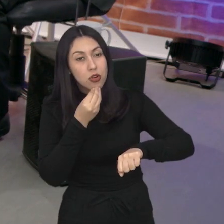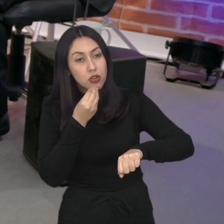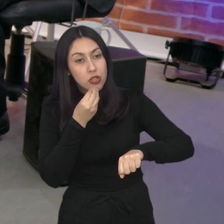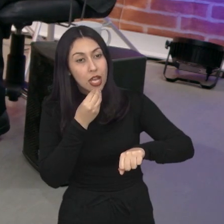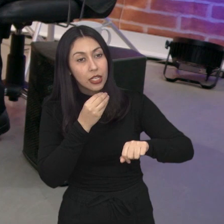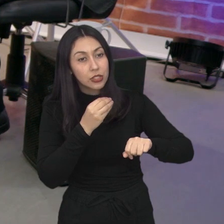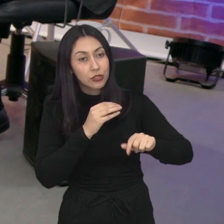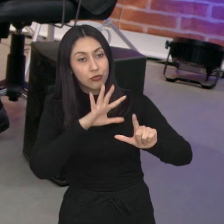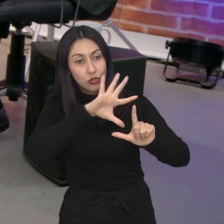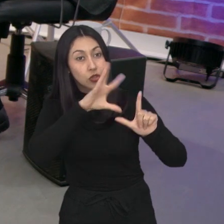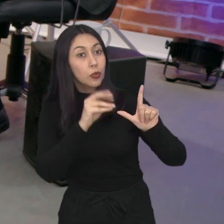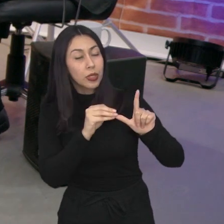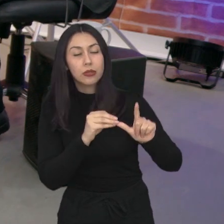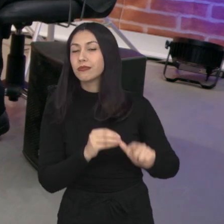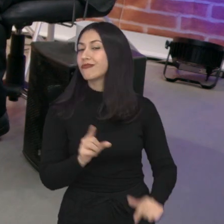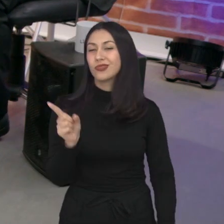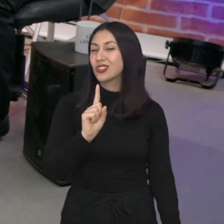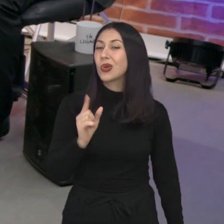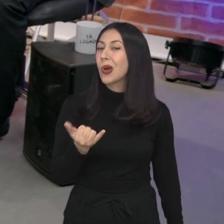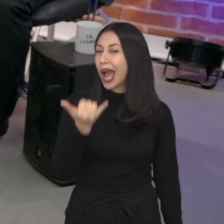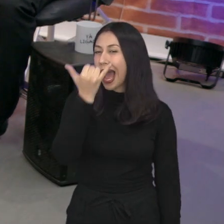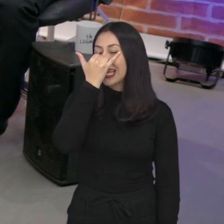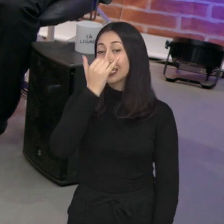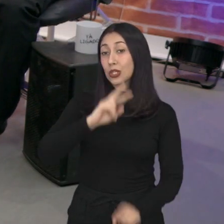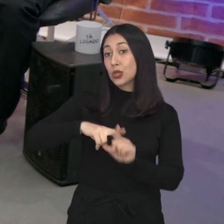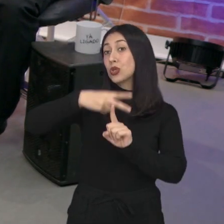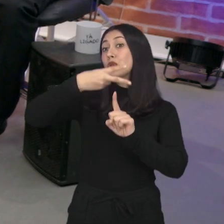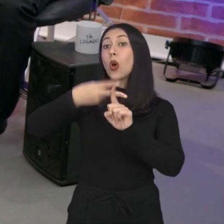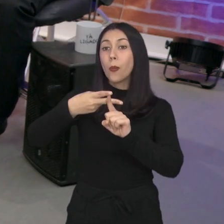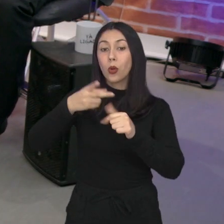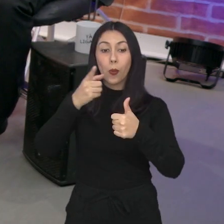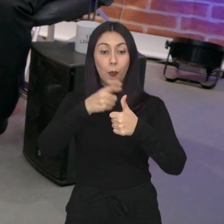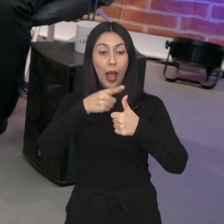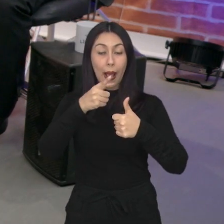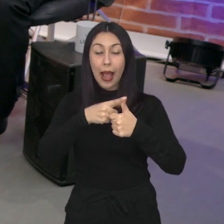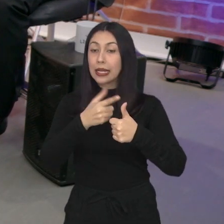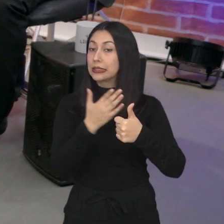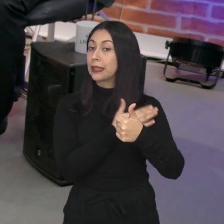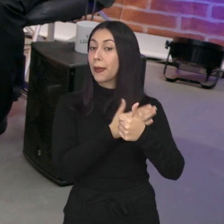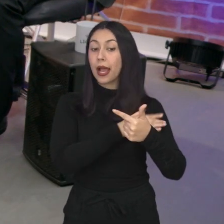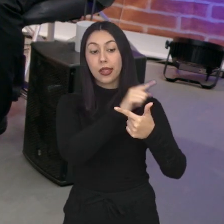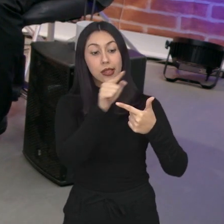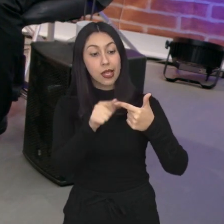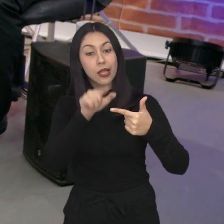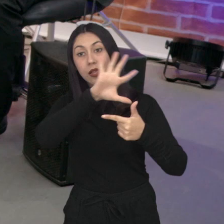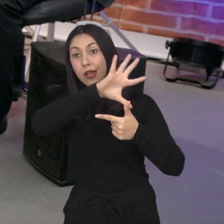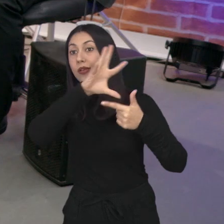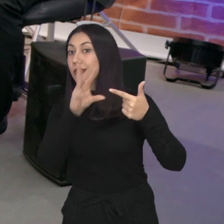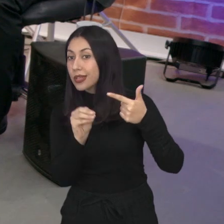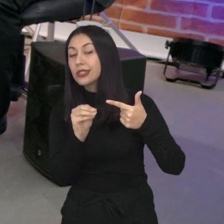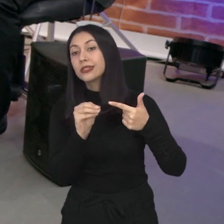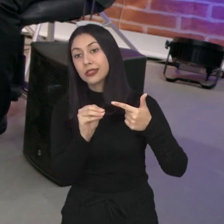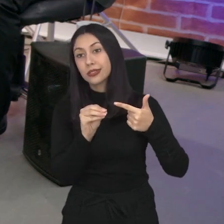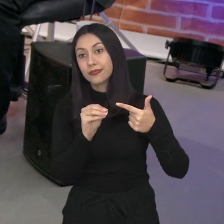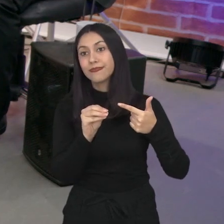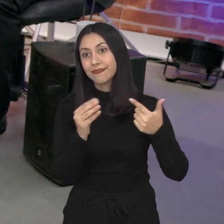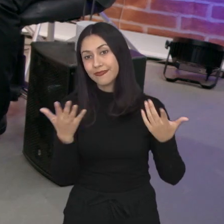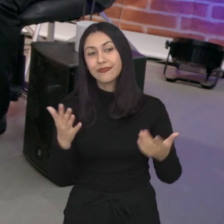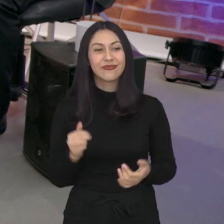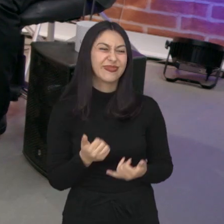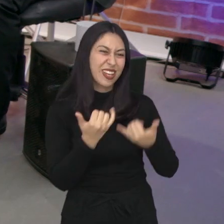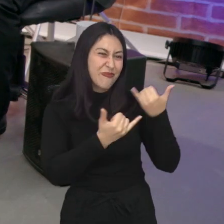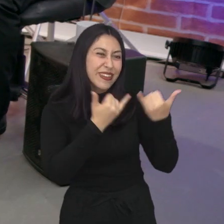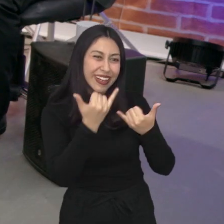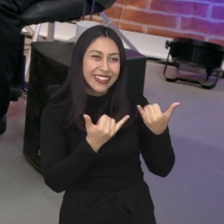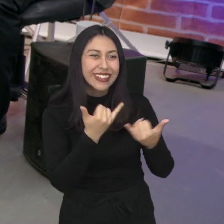do cartoon, mano? Não, foi um duplo azar. O azar de estar desempregado e o azar de virar cartunista. Jornalista. O terceiro azar aí que você mencionou agora.